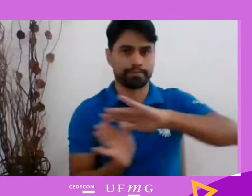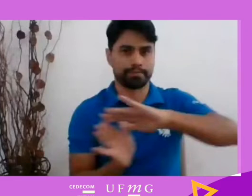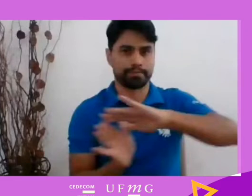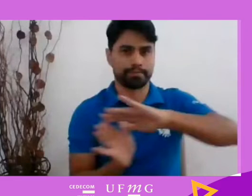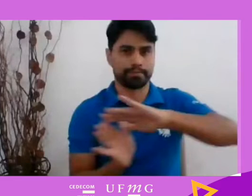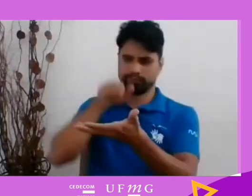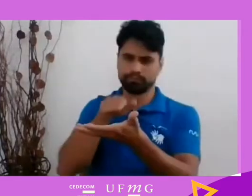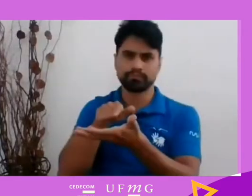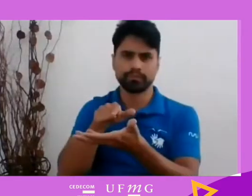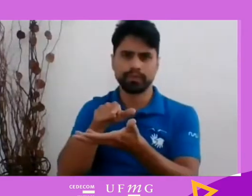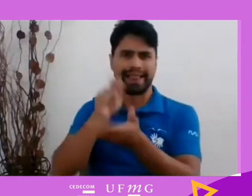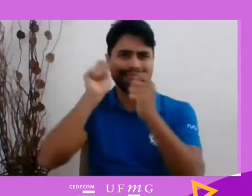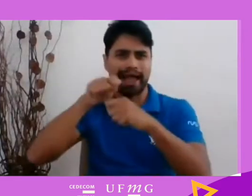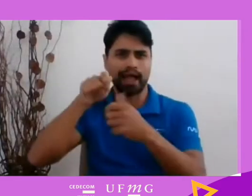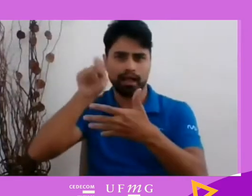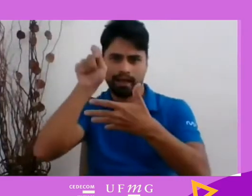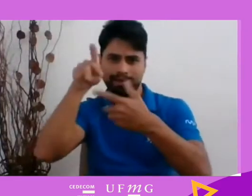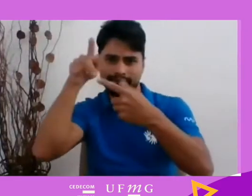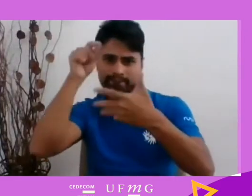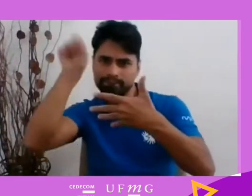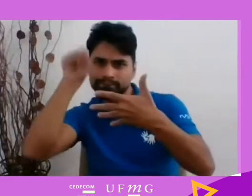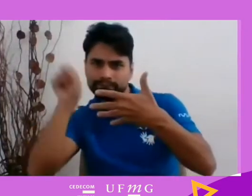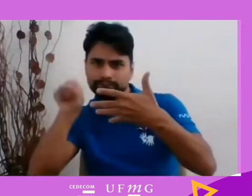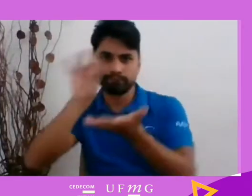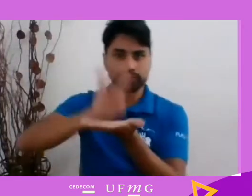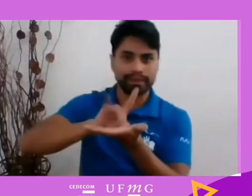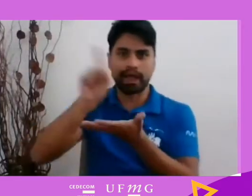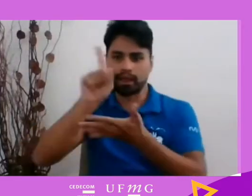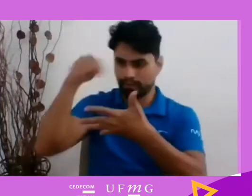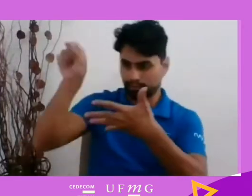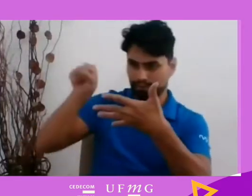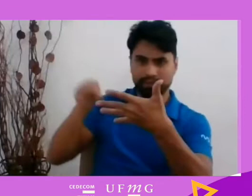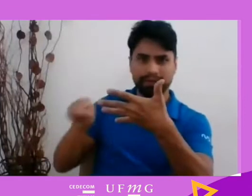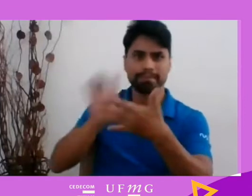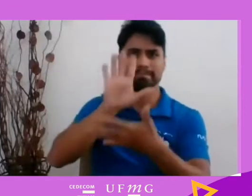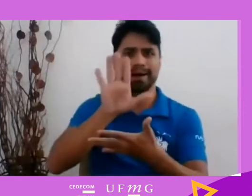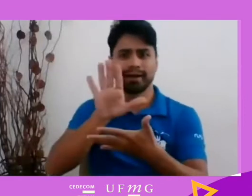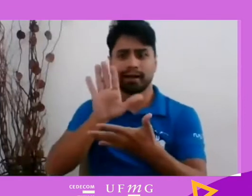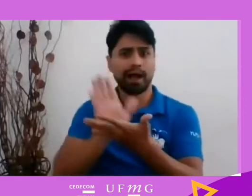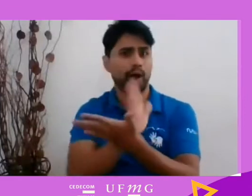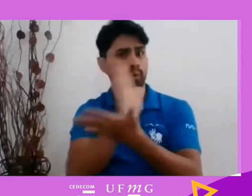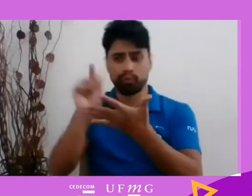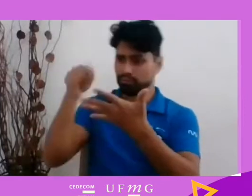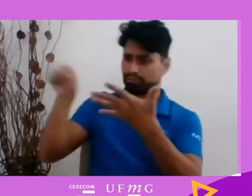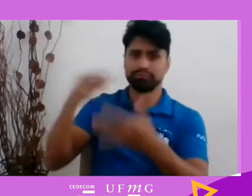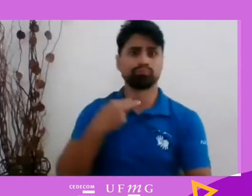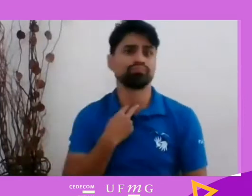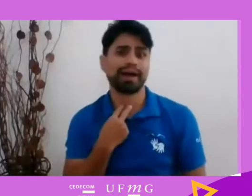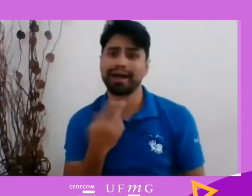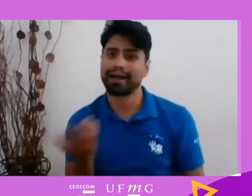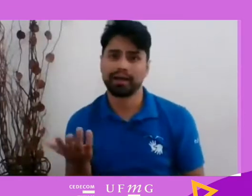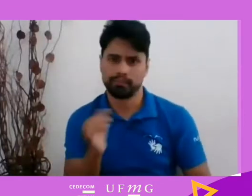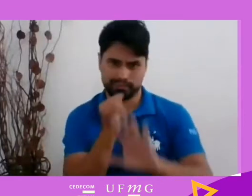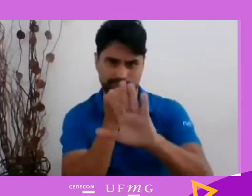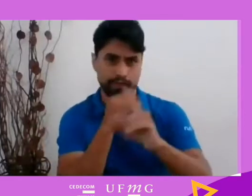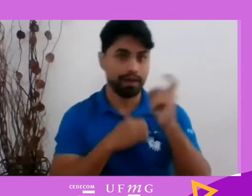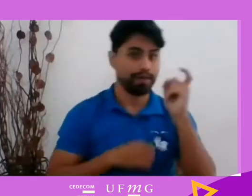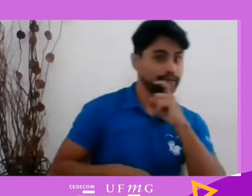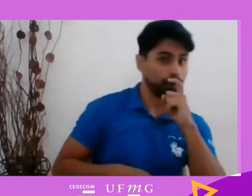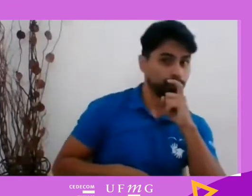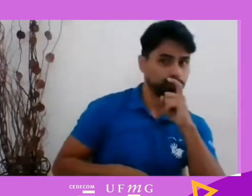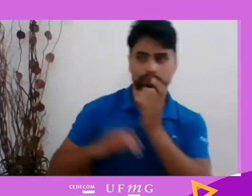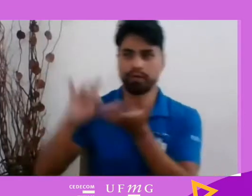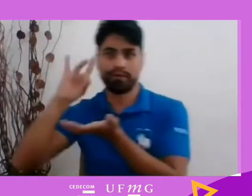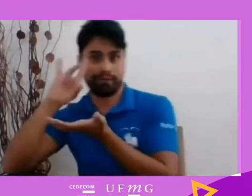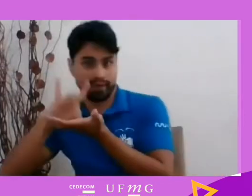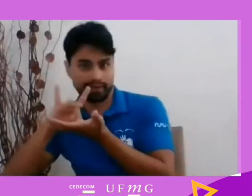verificável. Mas entre o falso e o verdadeiro, há matizes infinitos. Do ponto de vista da semiótica, a gente